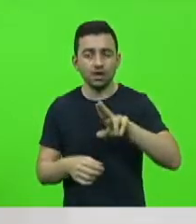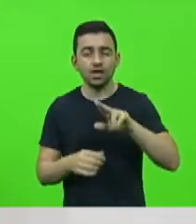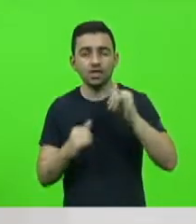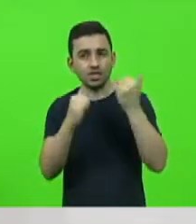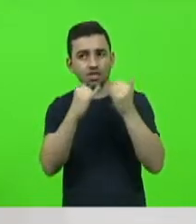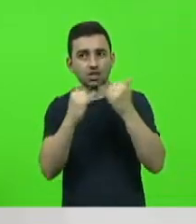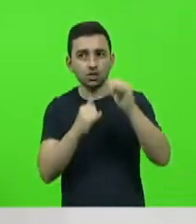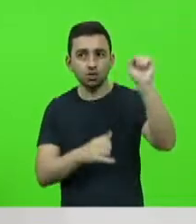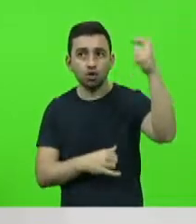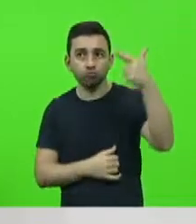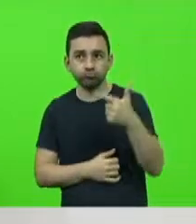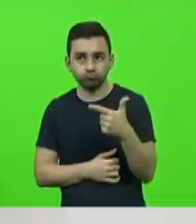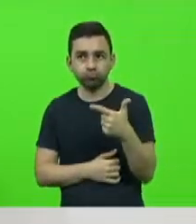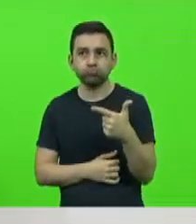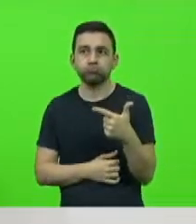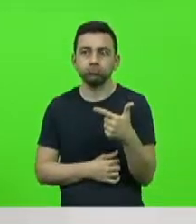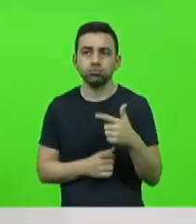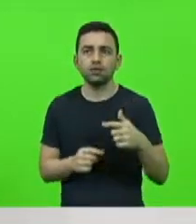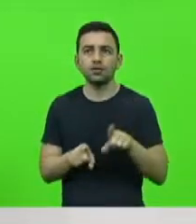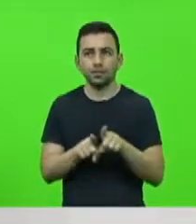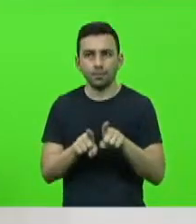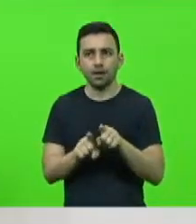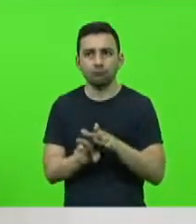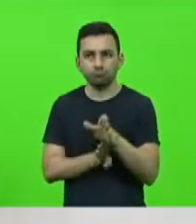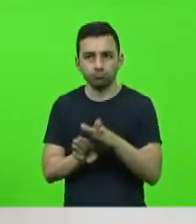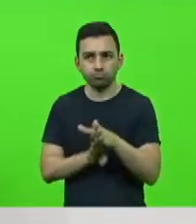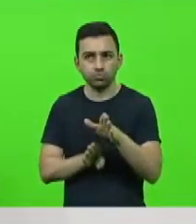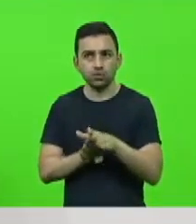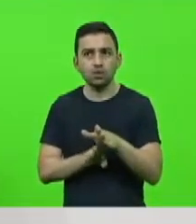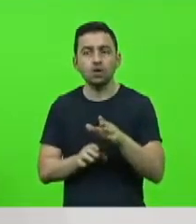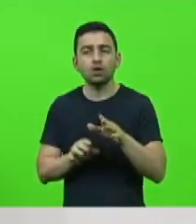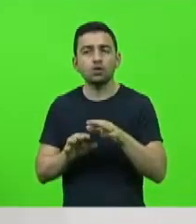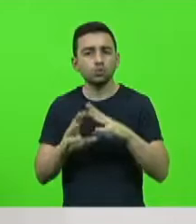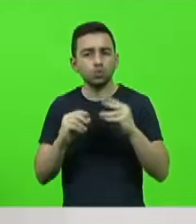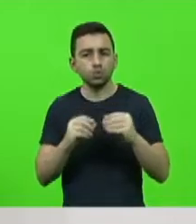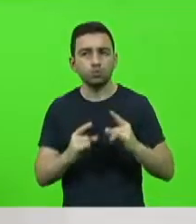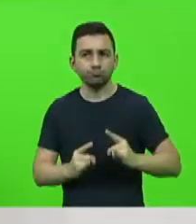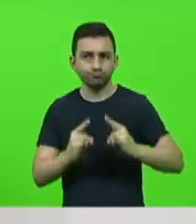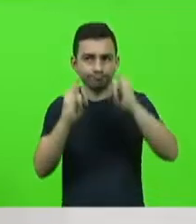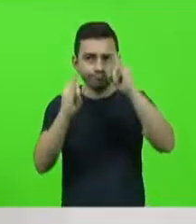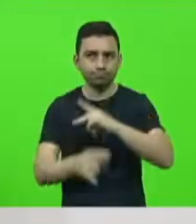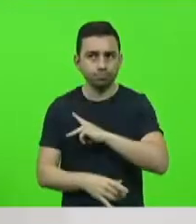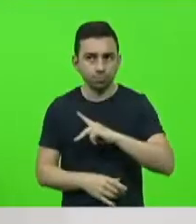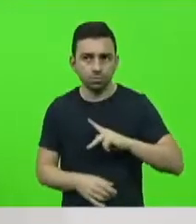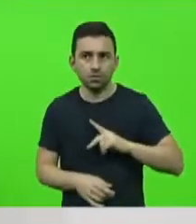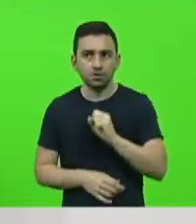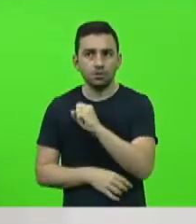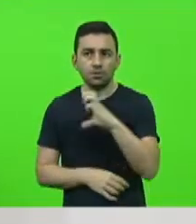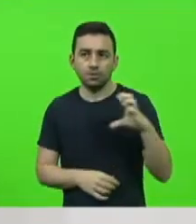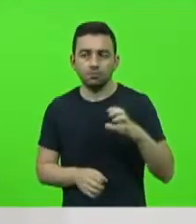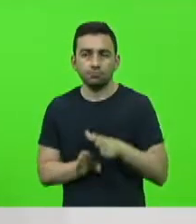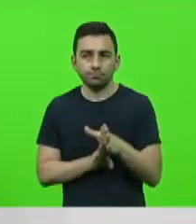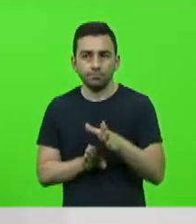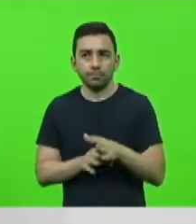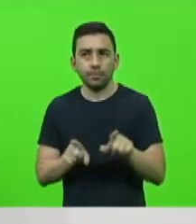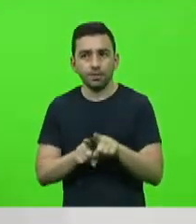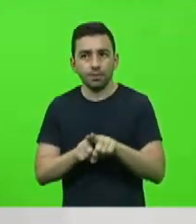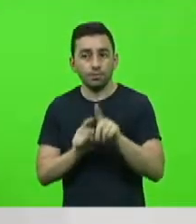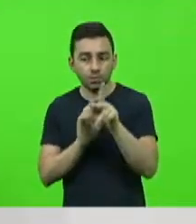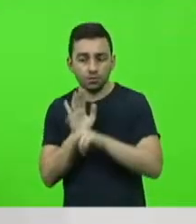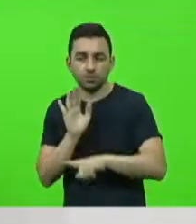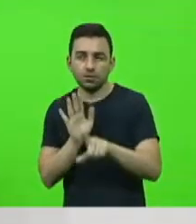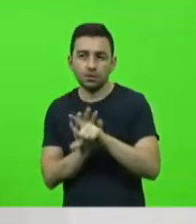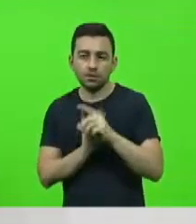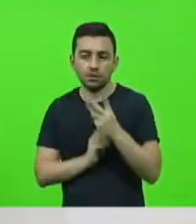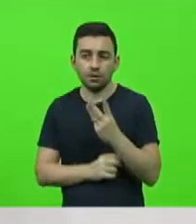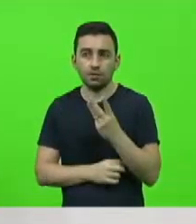que inclusive sugerimos a instalação de energia solar em todos os prédios públicos do Estado de Santa Catarina. Projeto de lei 366,